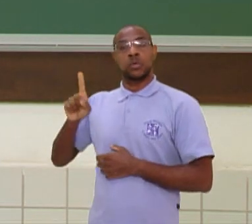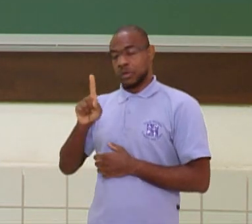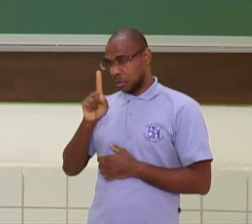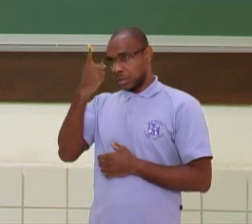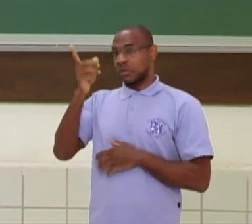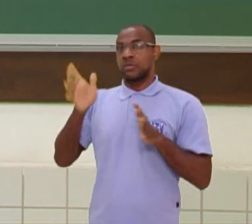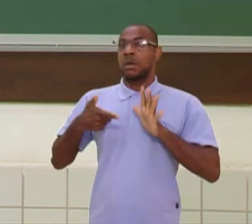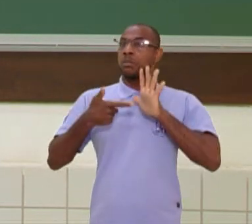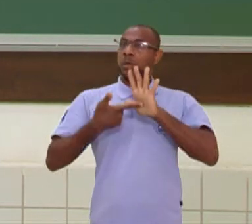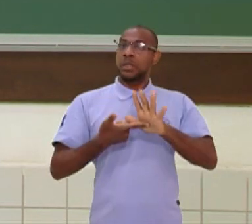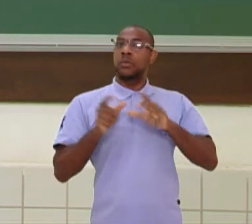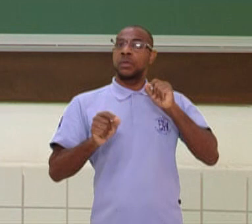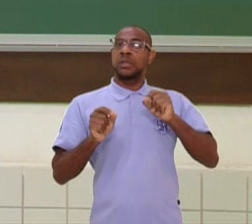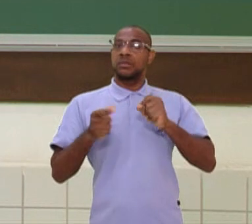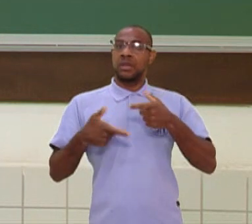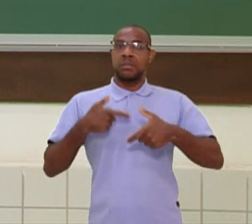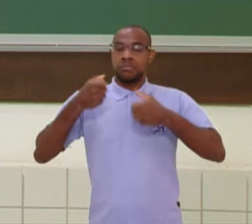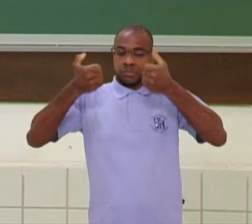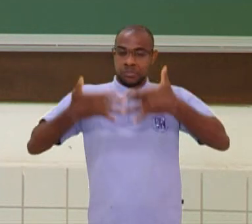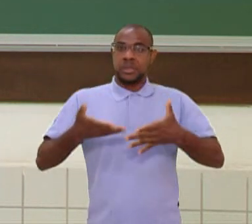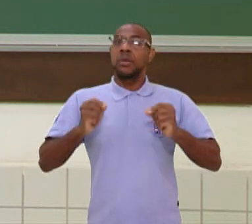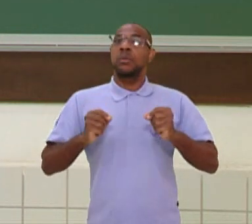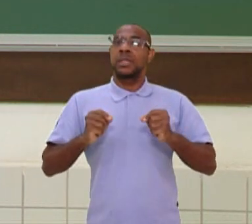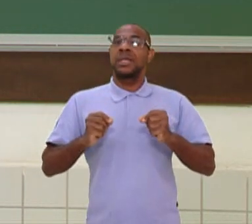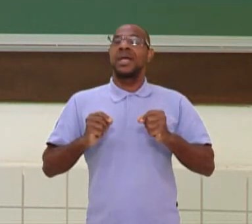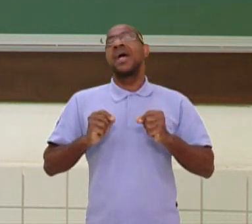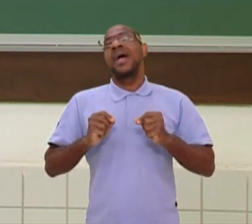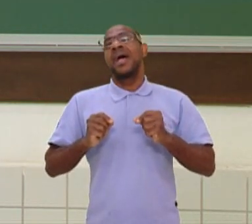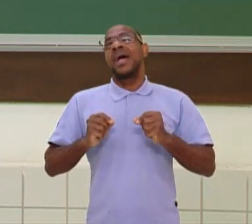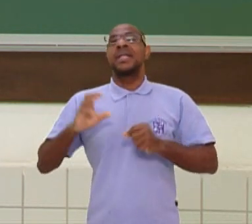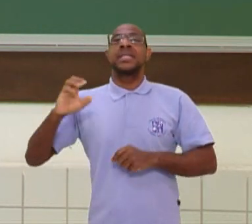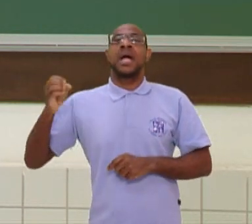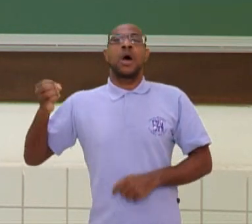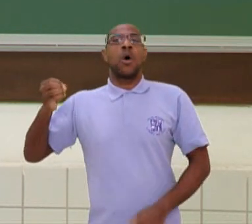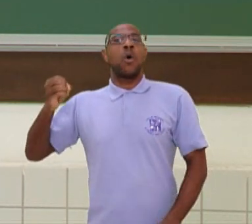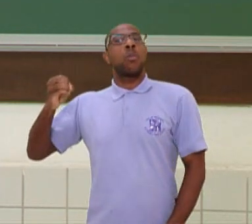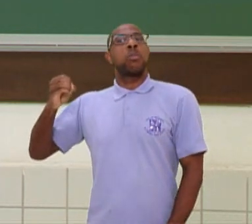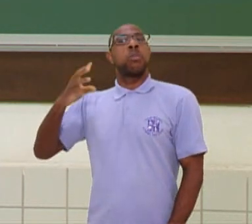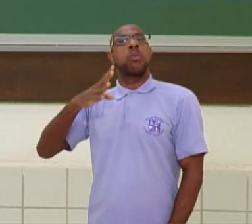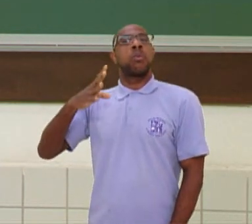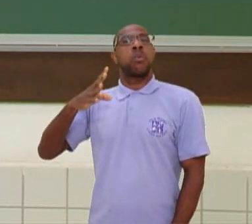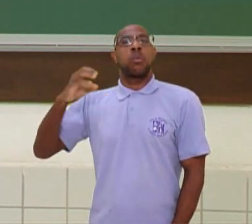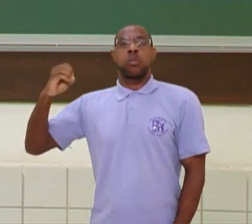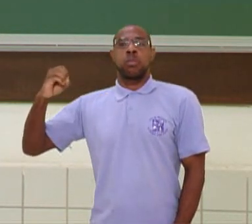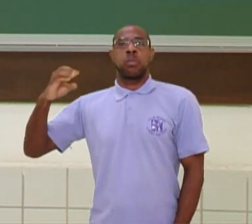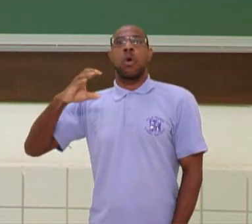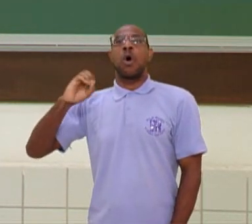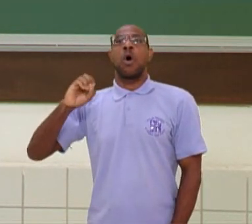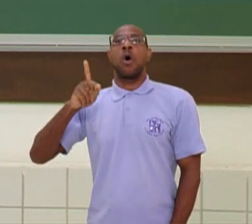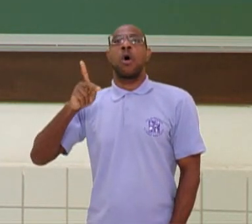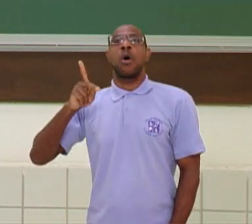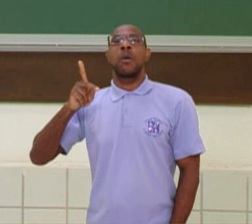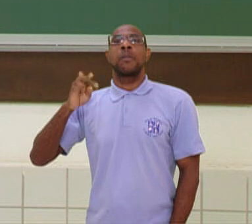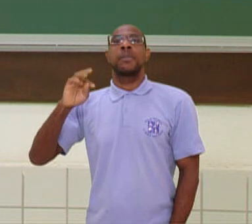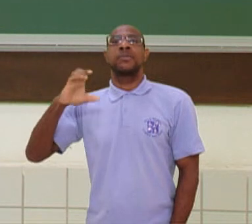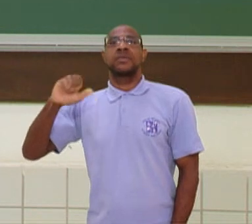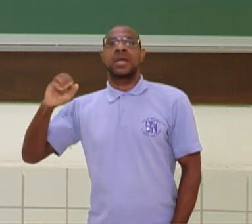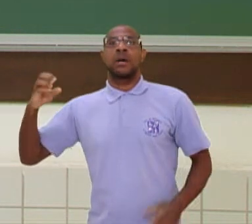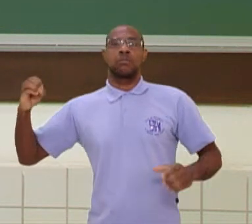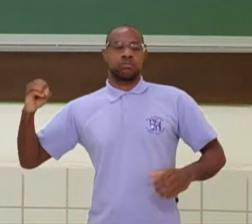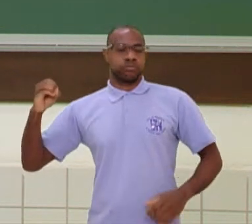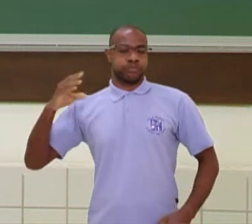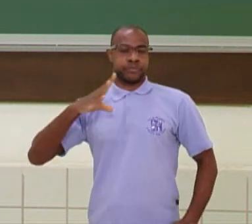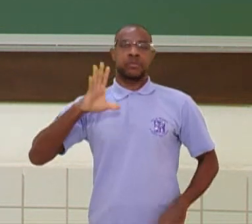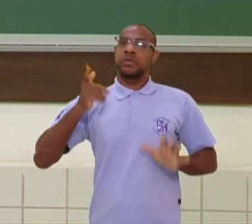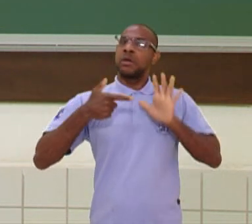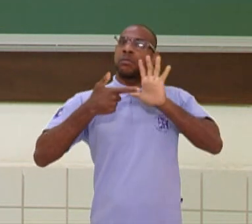foram trabalhadas aqui na parte da óptica, mas ali o conceito acaba se assemelhando em algumas circunstâncias. Então assim, na Grécia